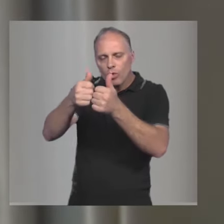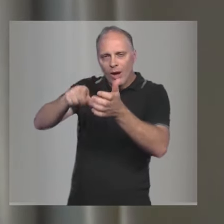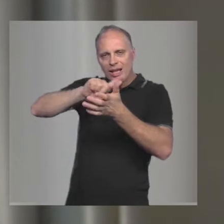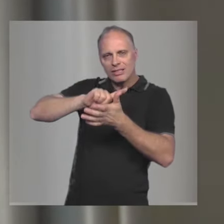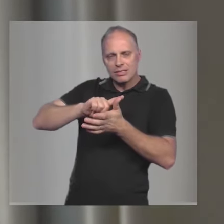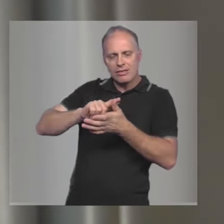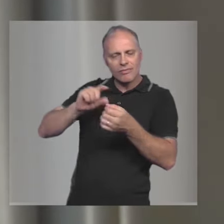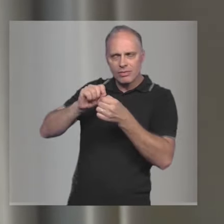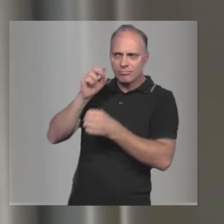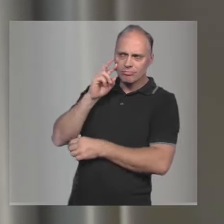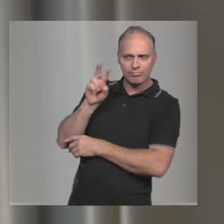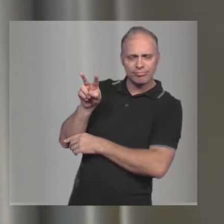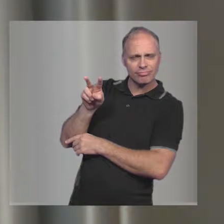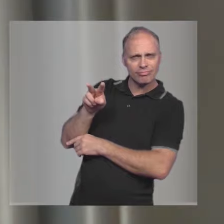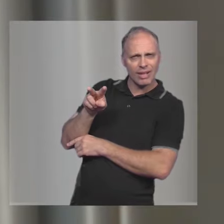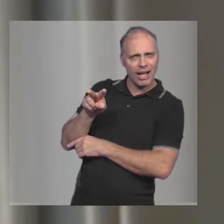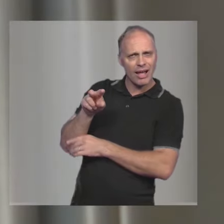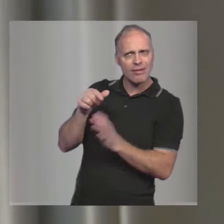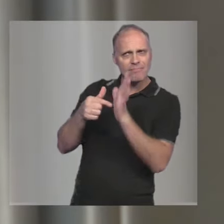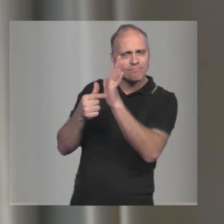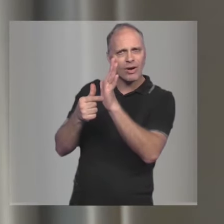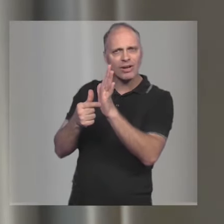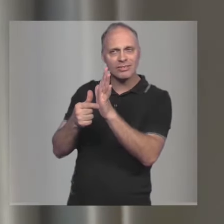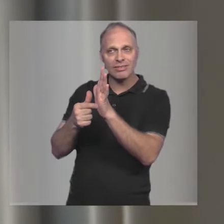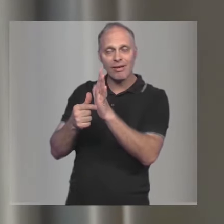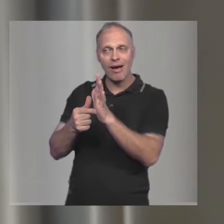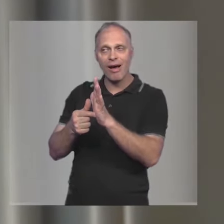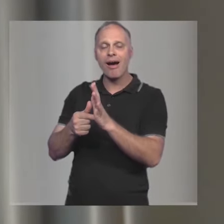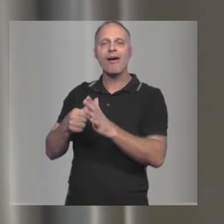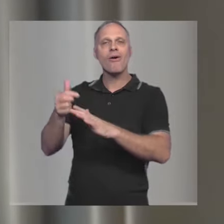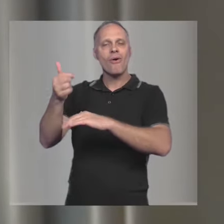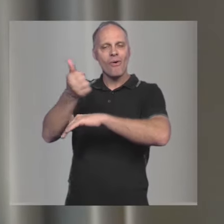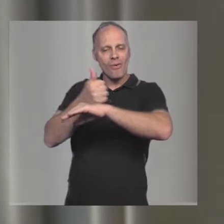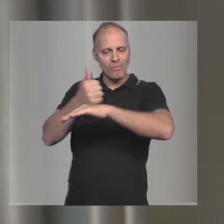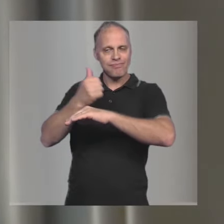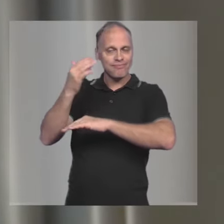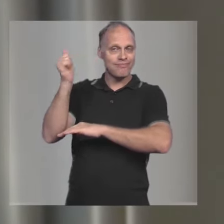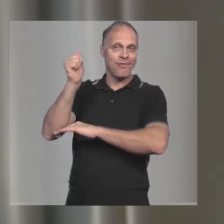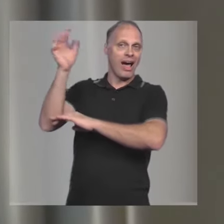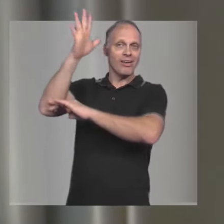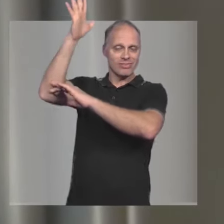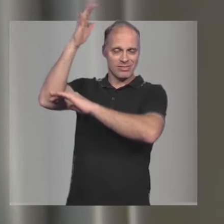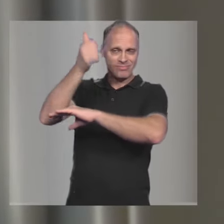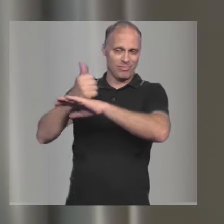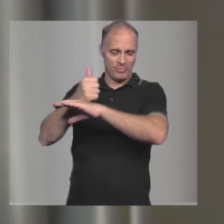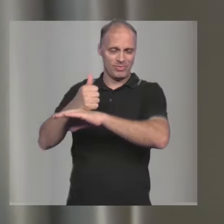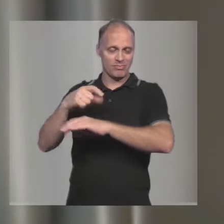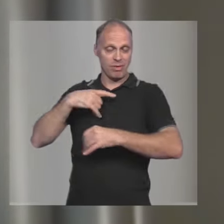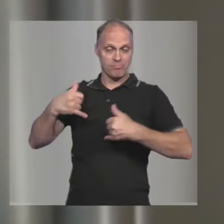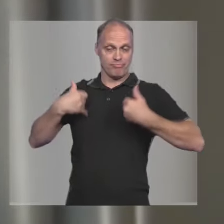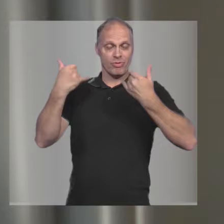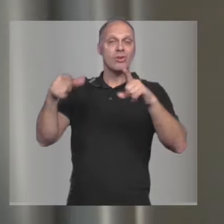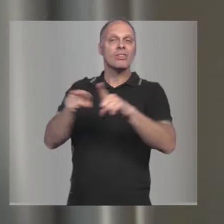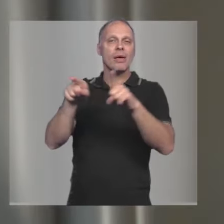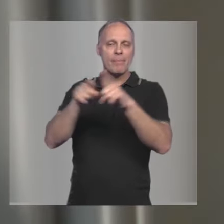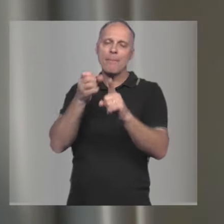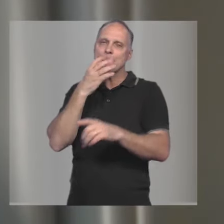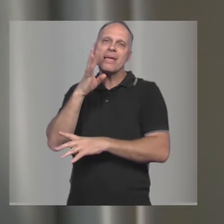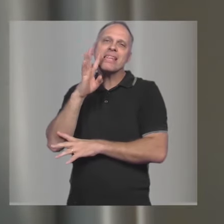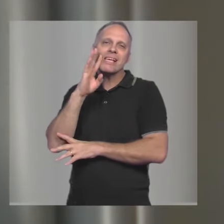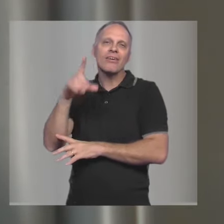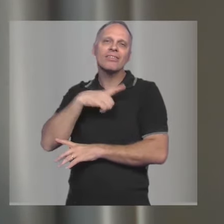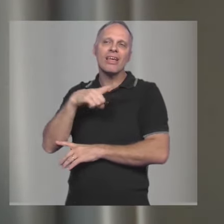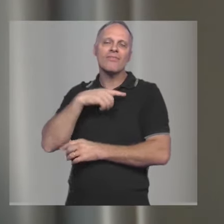futebol. Cara, isso mostra um crescimento pessoal e profissional que eu tenho muito orgulho. Outro fato super legal que teve